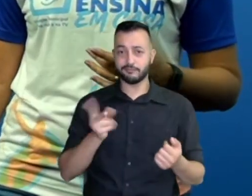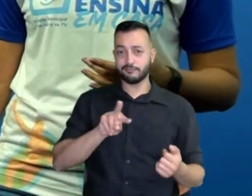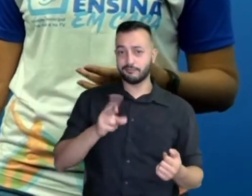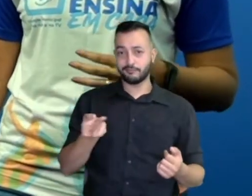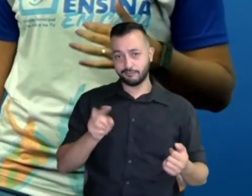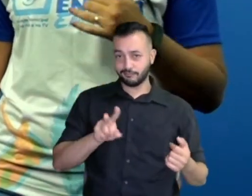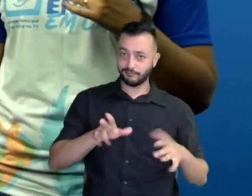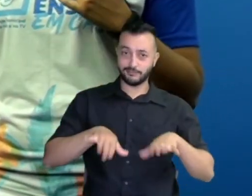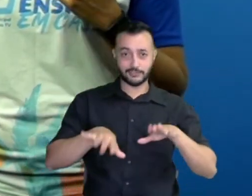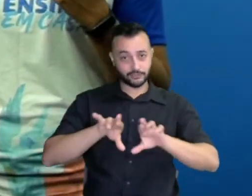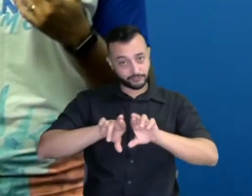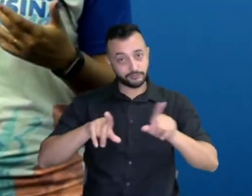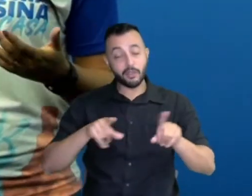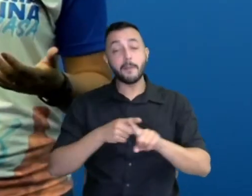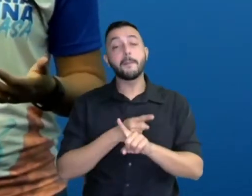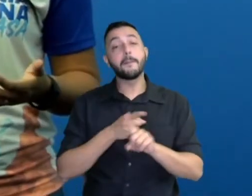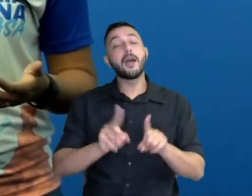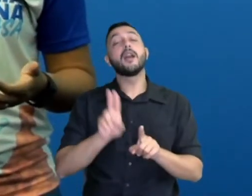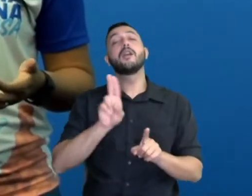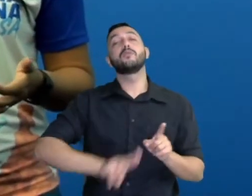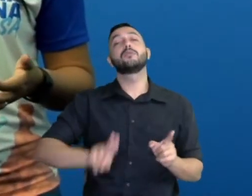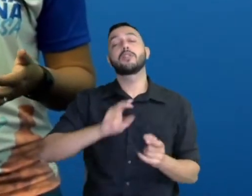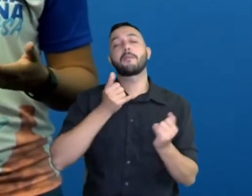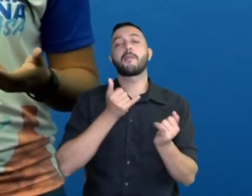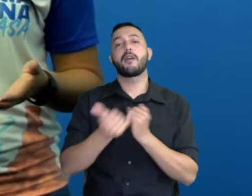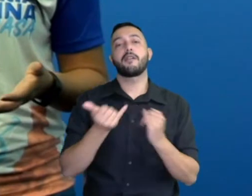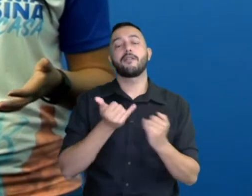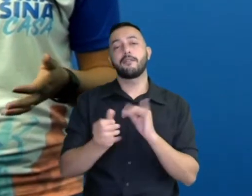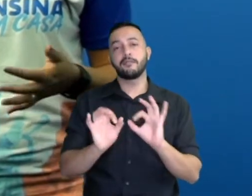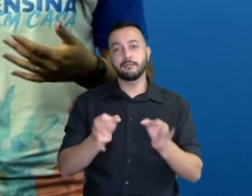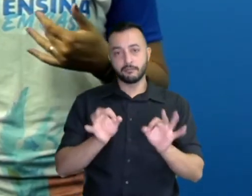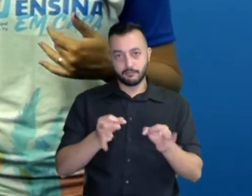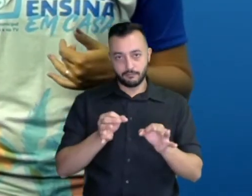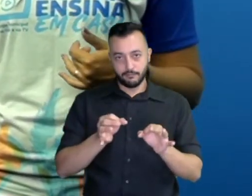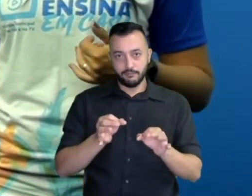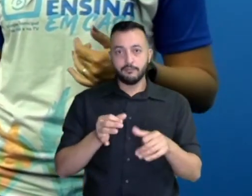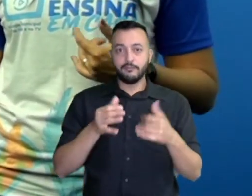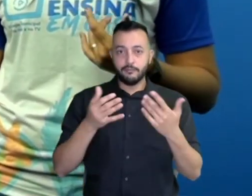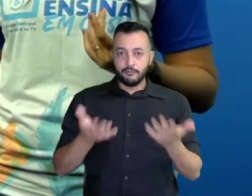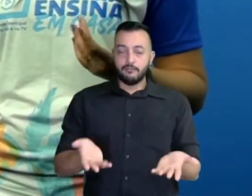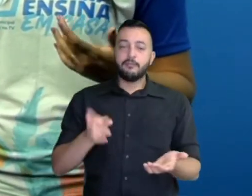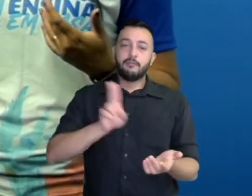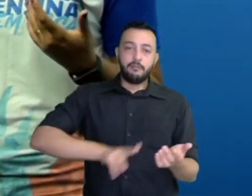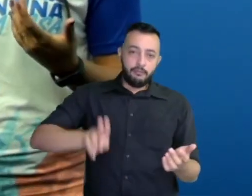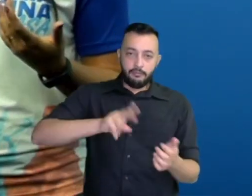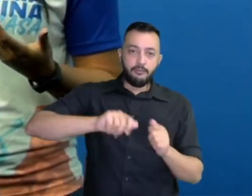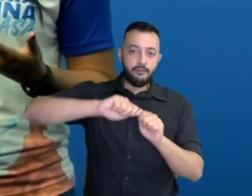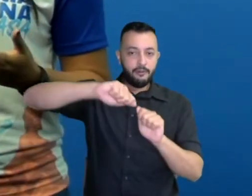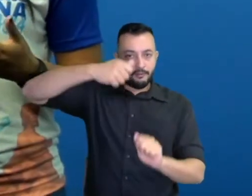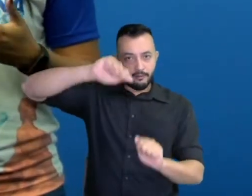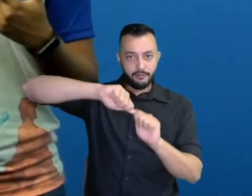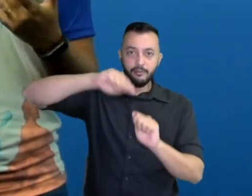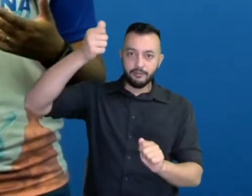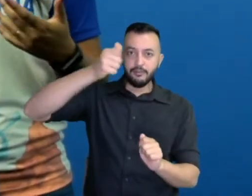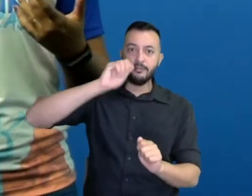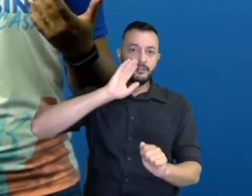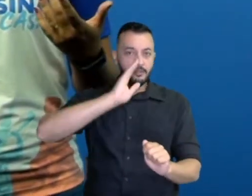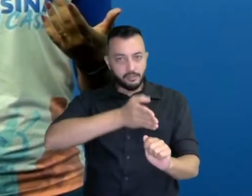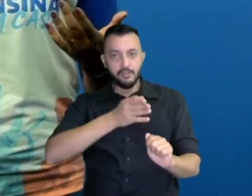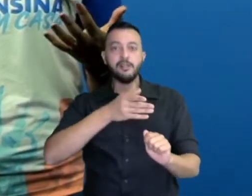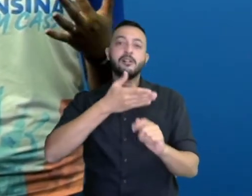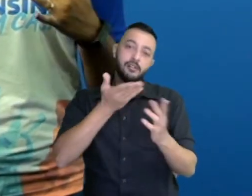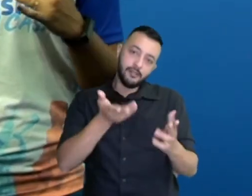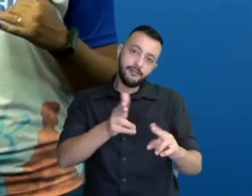o uso é quase sempre parecido, certo? Então, a gente usa os artigos determinados diante